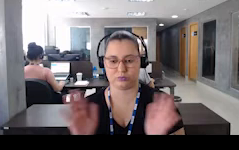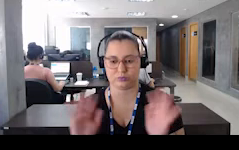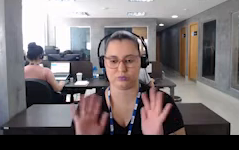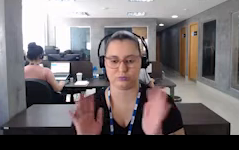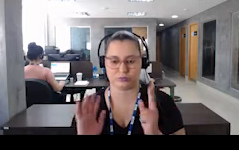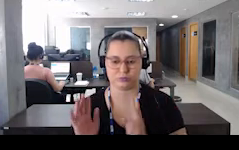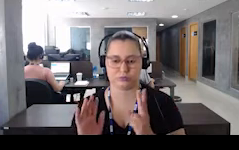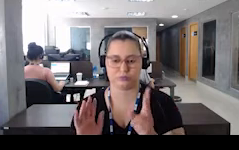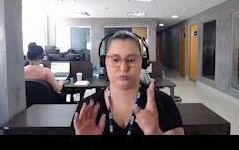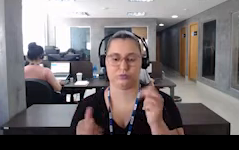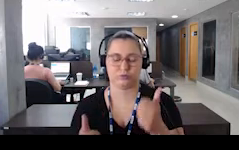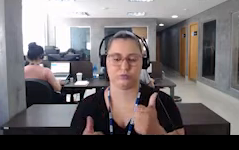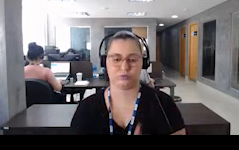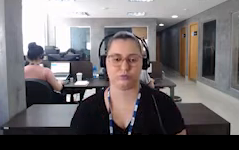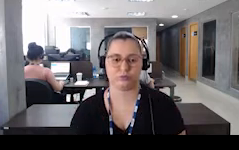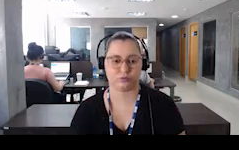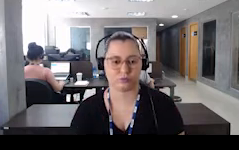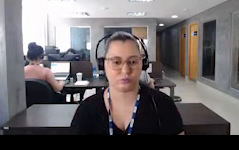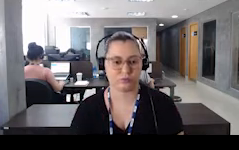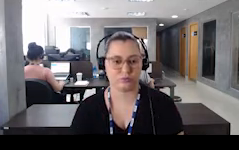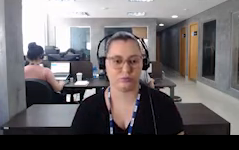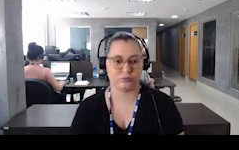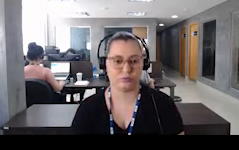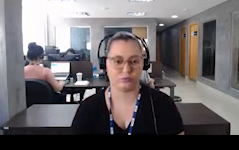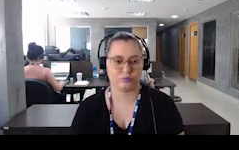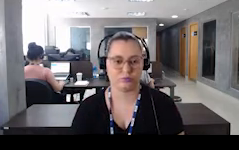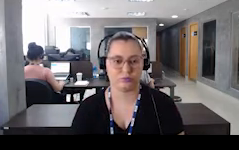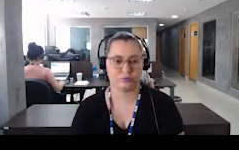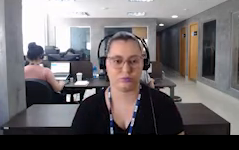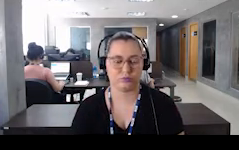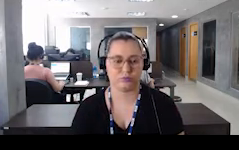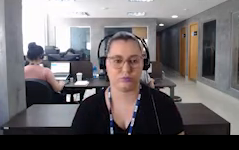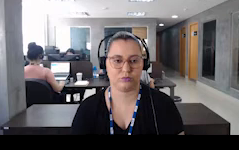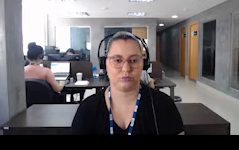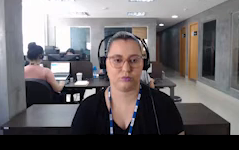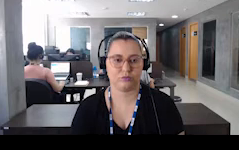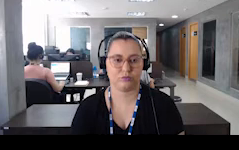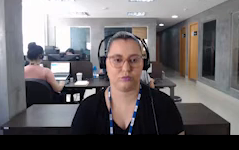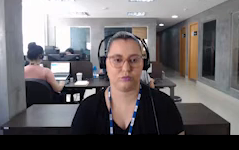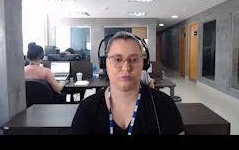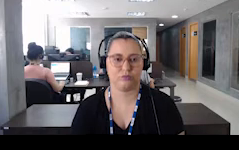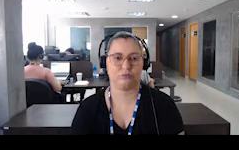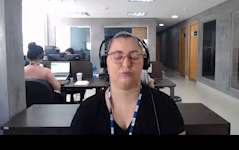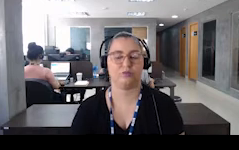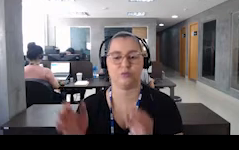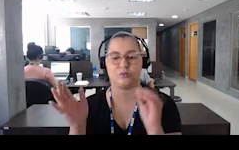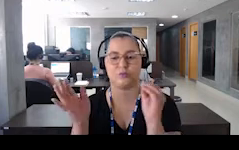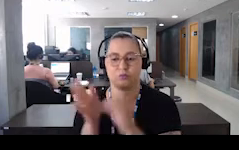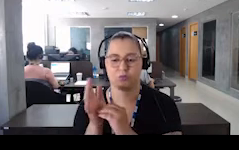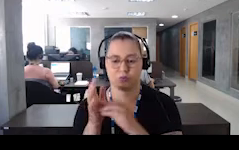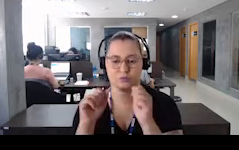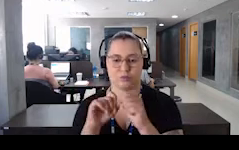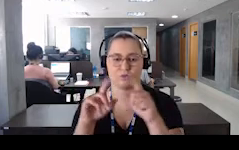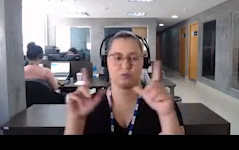Ninguém se manifestar, eu vou continuar aqui então, pessoal. Deixa eu só apagar aqui, colocar maior para poder ficar